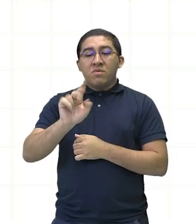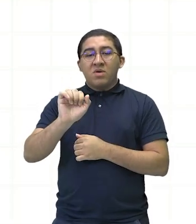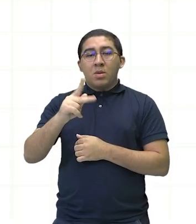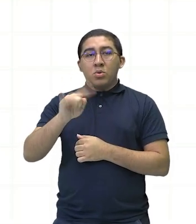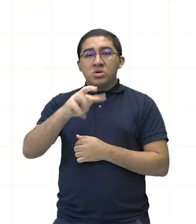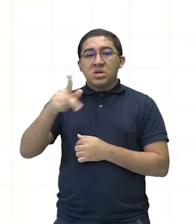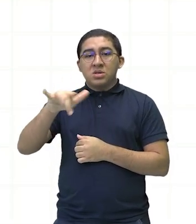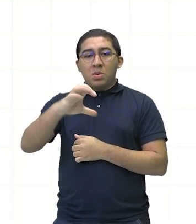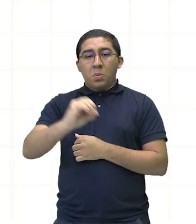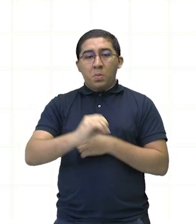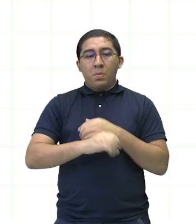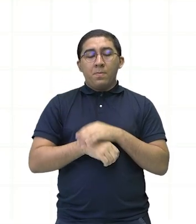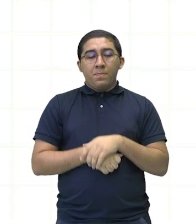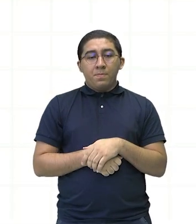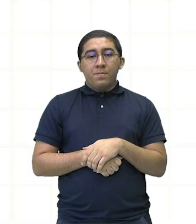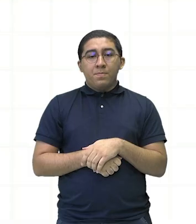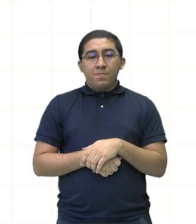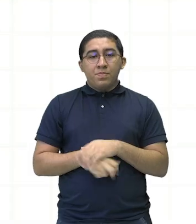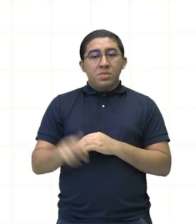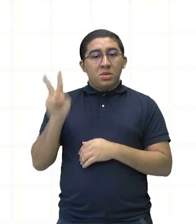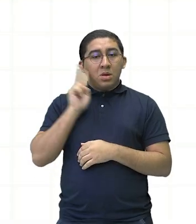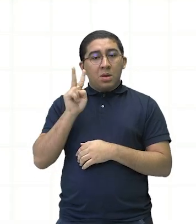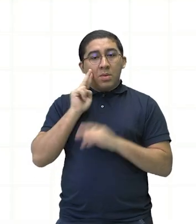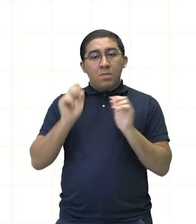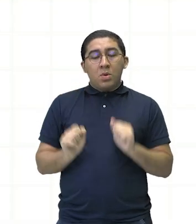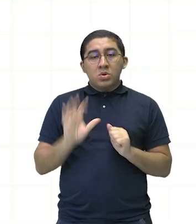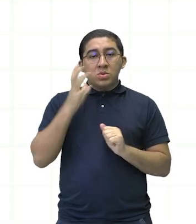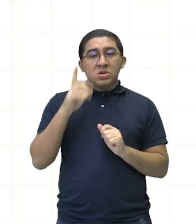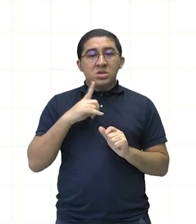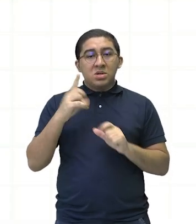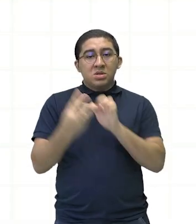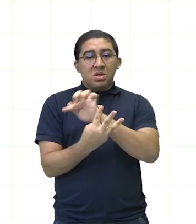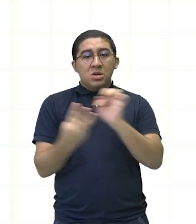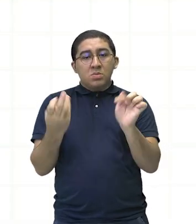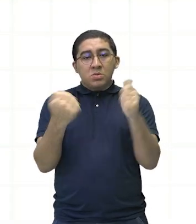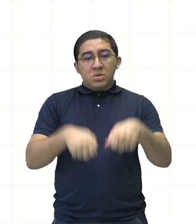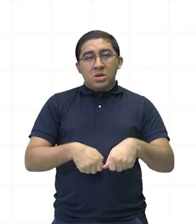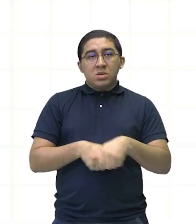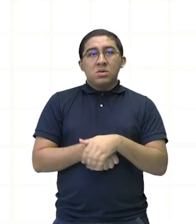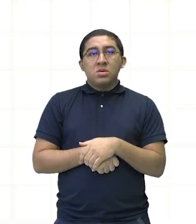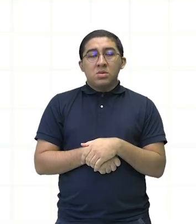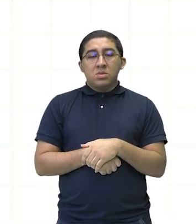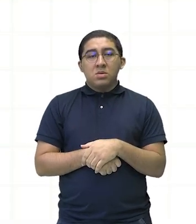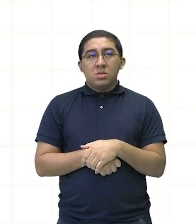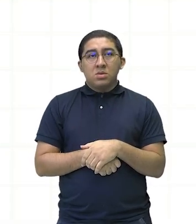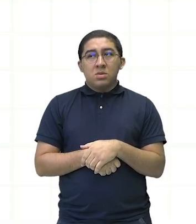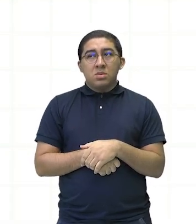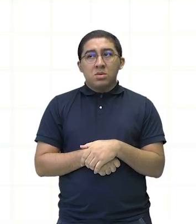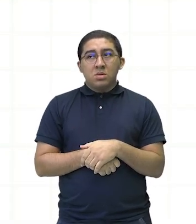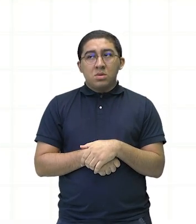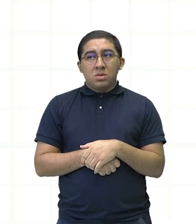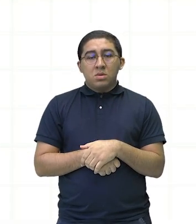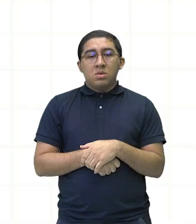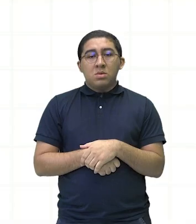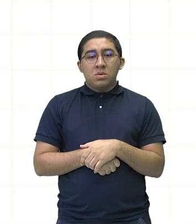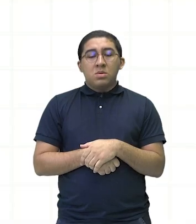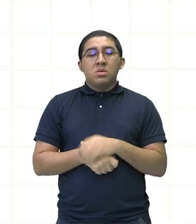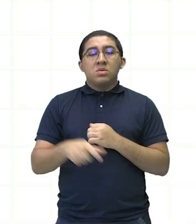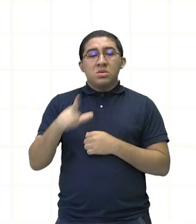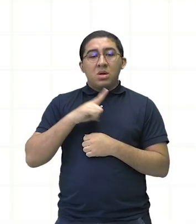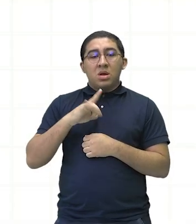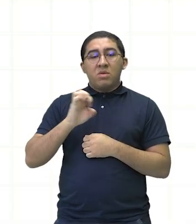chama-se vaporização. Lembrando que a vaporização pode ocorrer de 3 formas diferentes: a